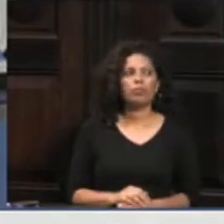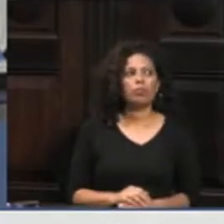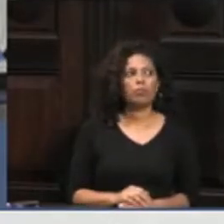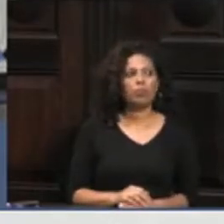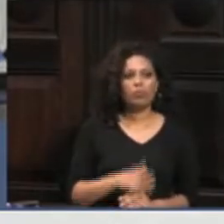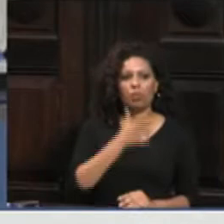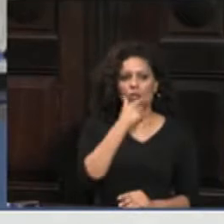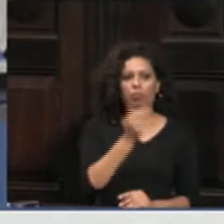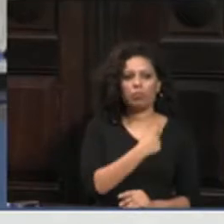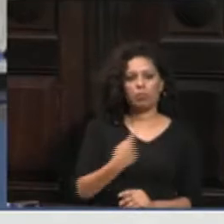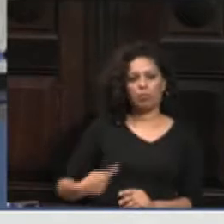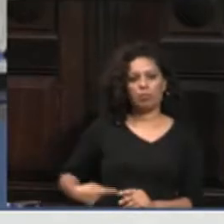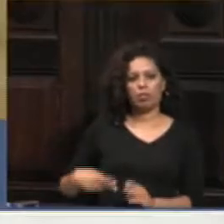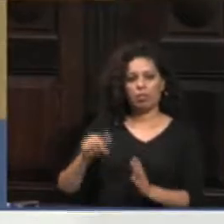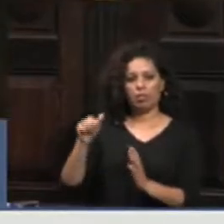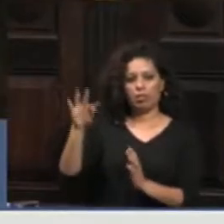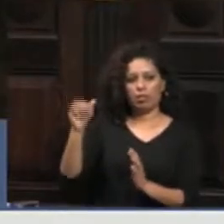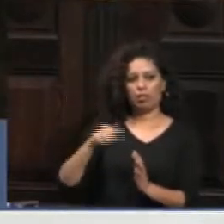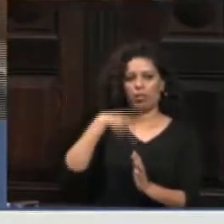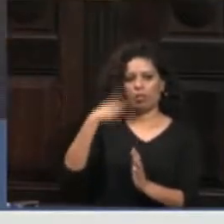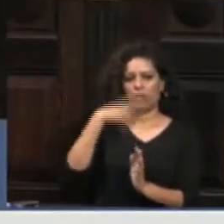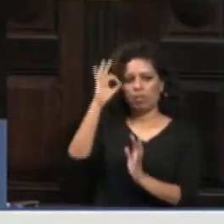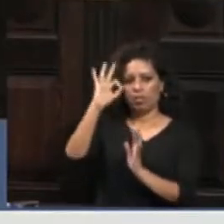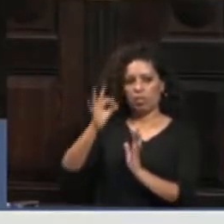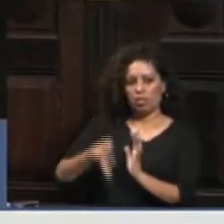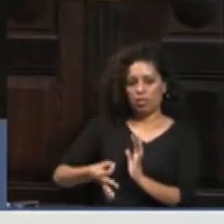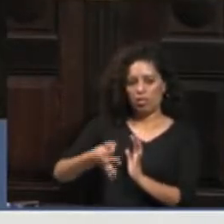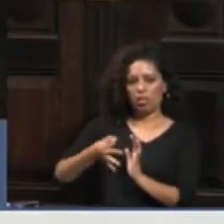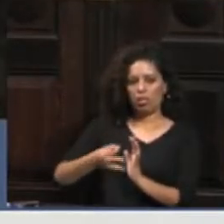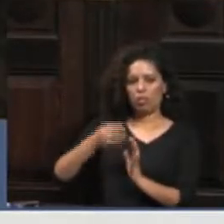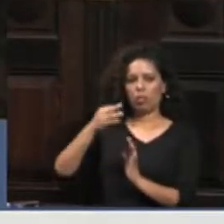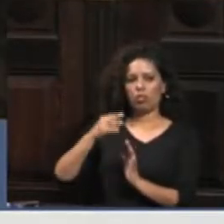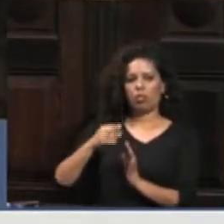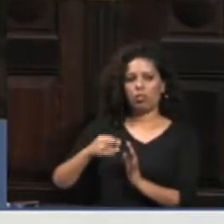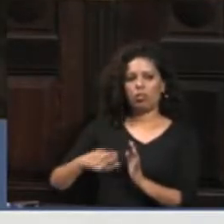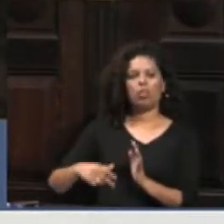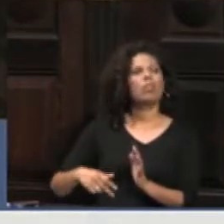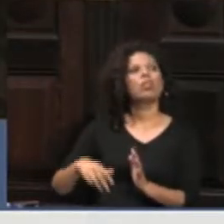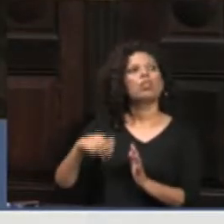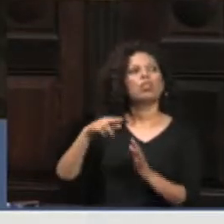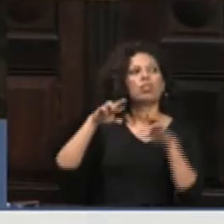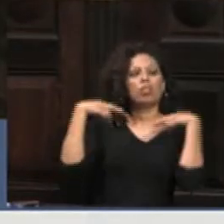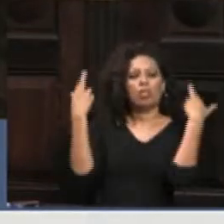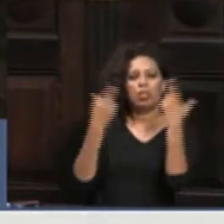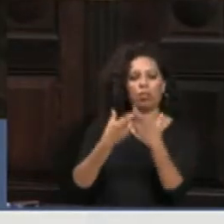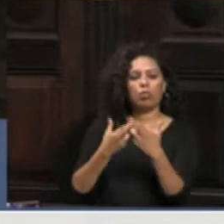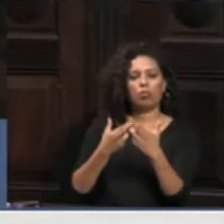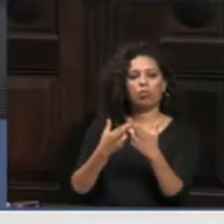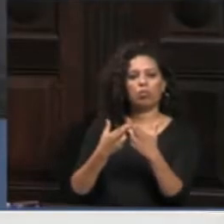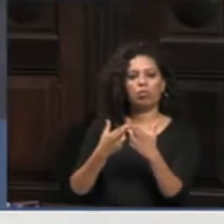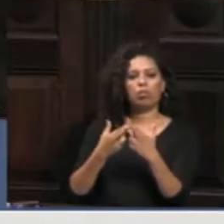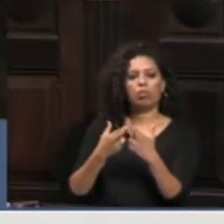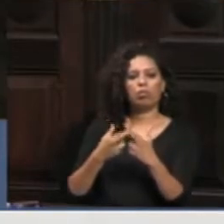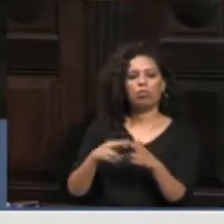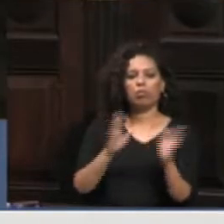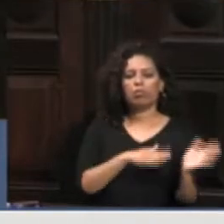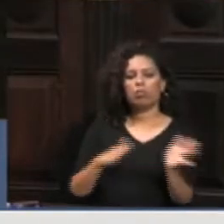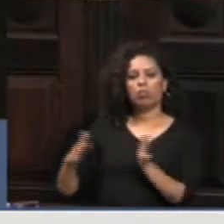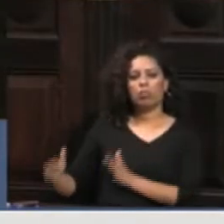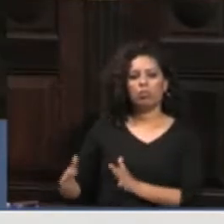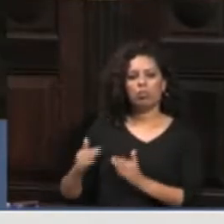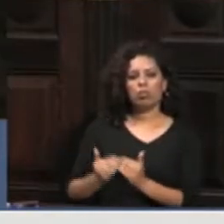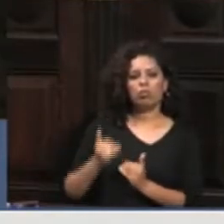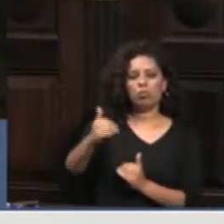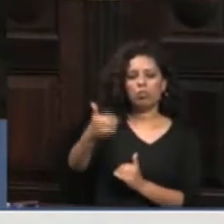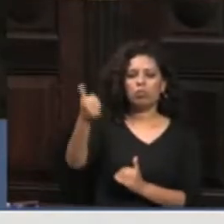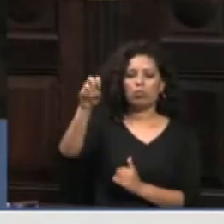Senhor presidente, a ata reflete com exatidão o ocorrido na 86ª sessão ordinária, que,